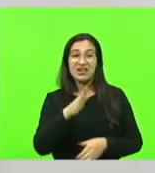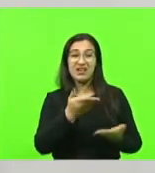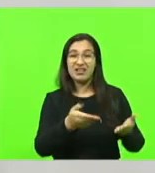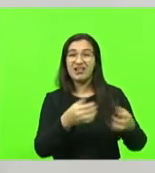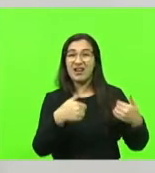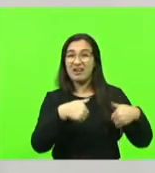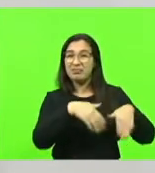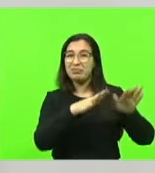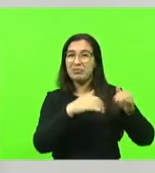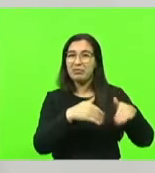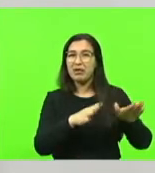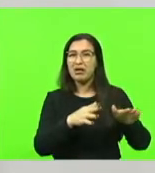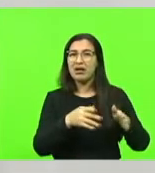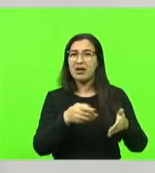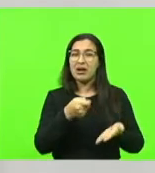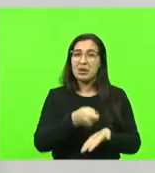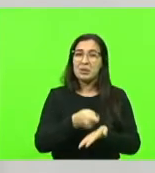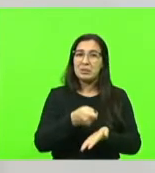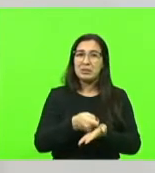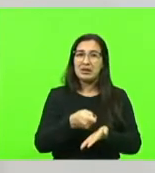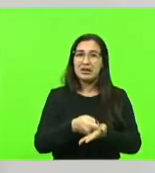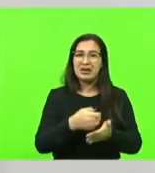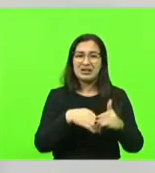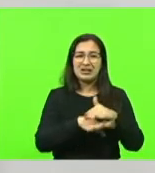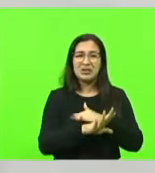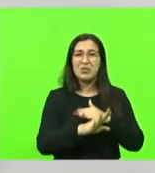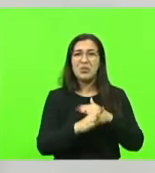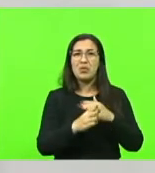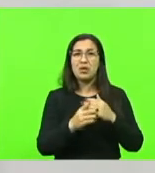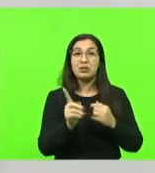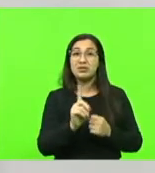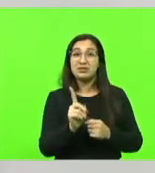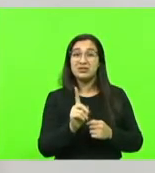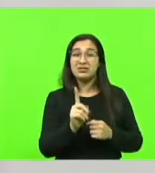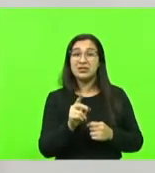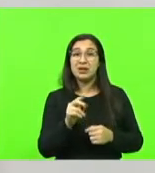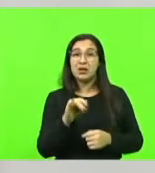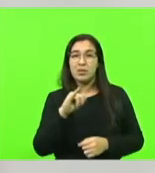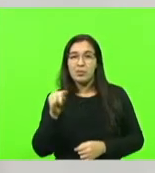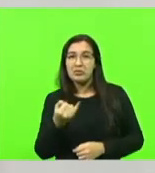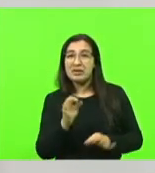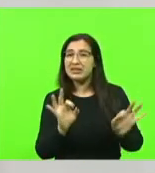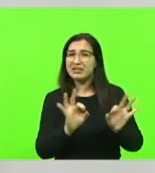ser colocada em depósitos ao ar livre e ficam ali